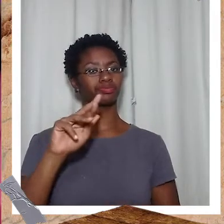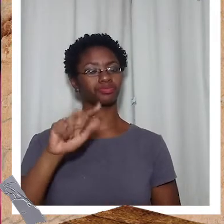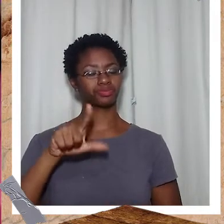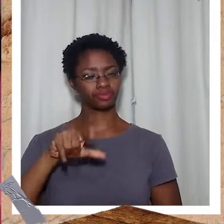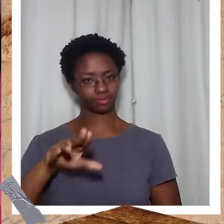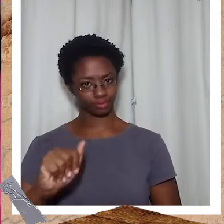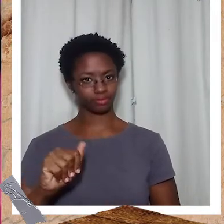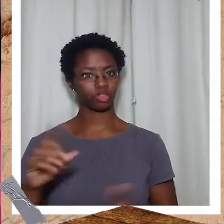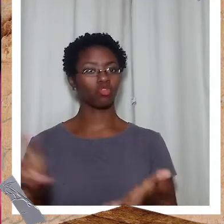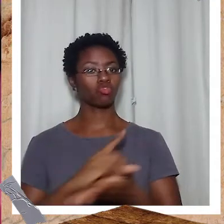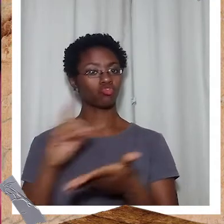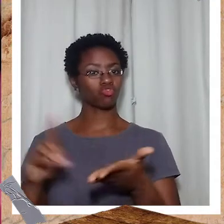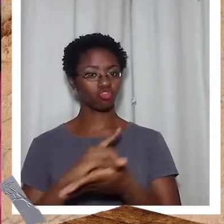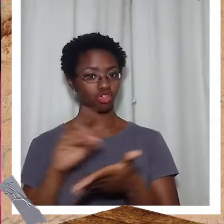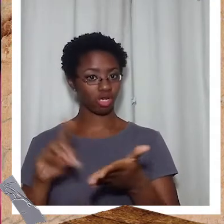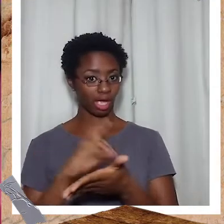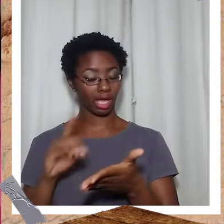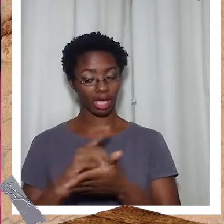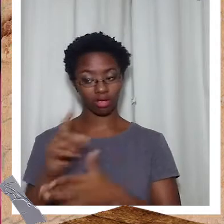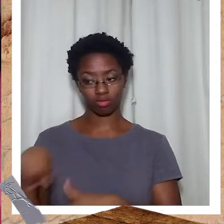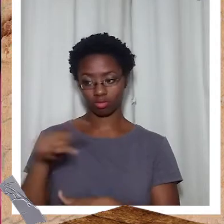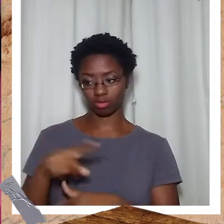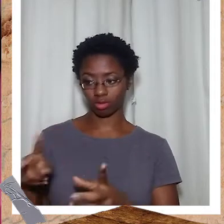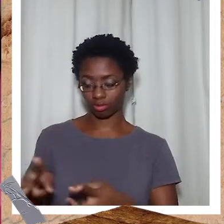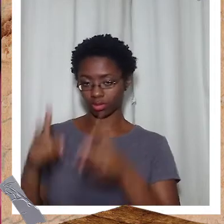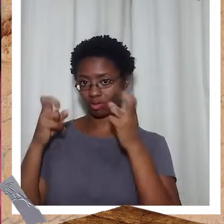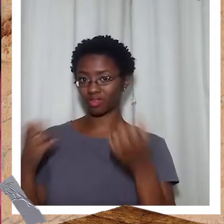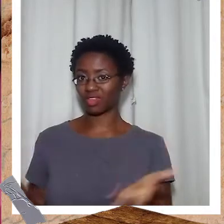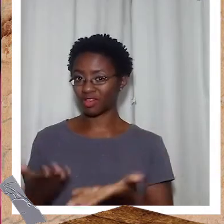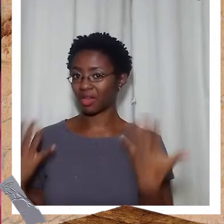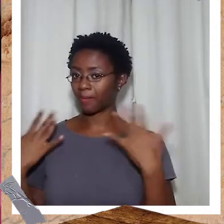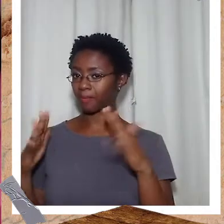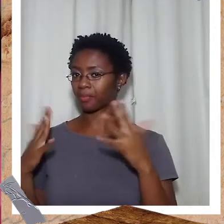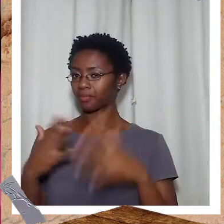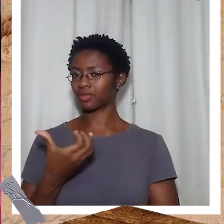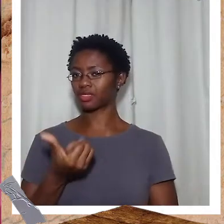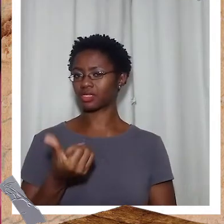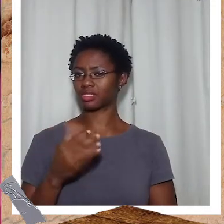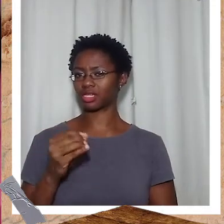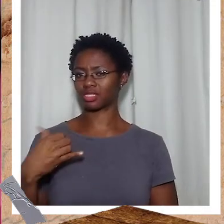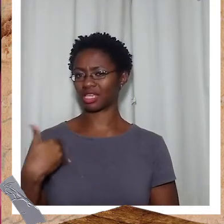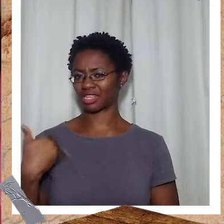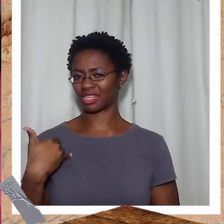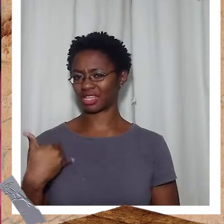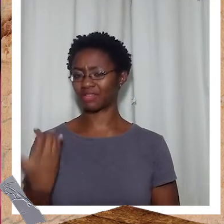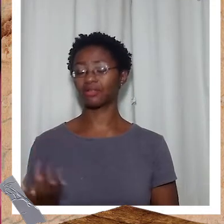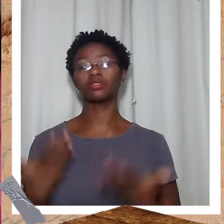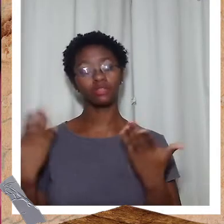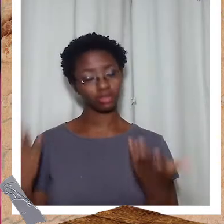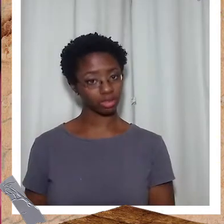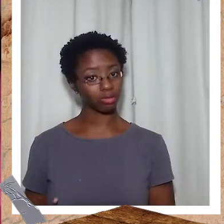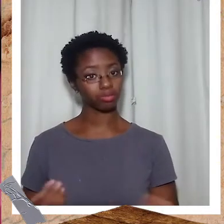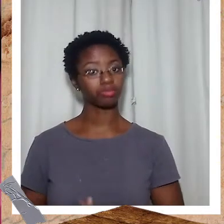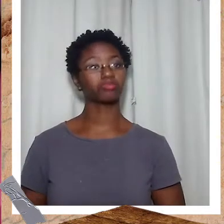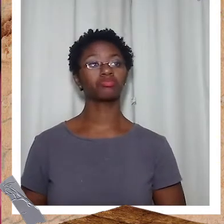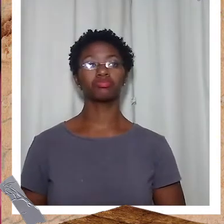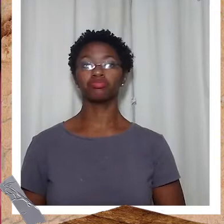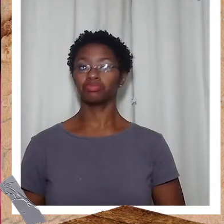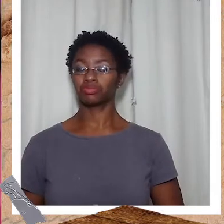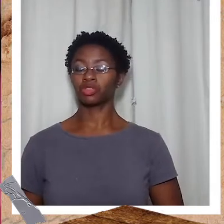a Carolina ficou popularizado, o Quarto de Despejo, que estamos celebrando em 60 anos, foi um dos gêneros literários pelo qual a autora passou, mas